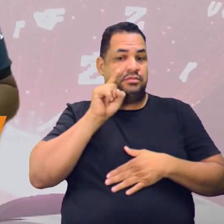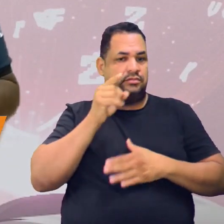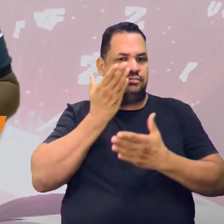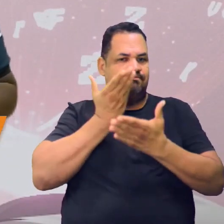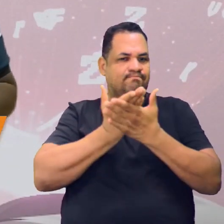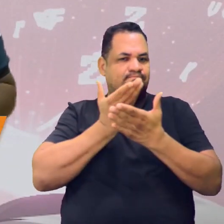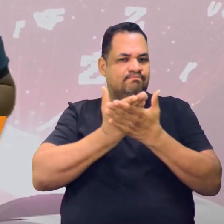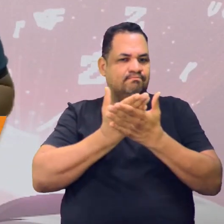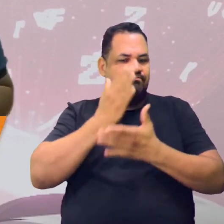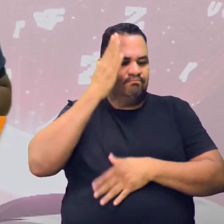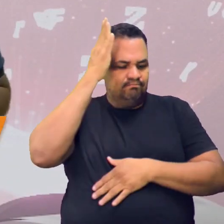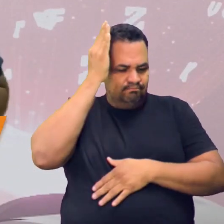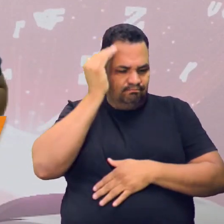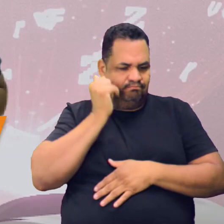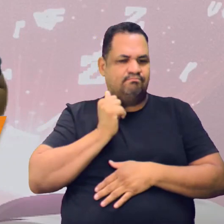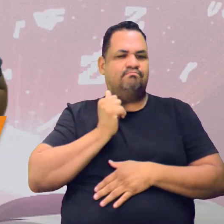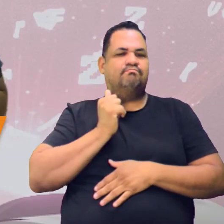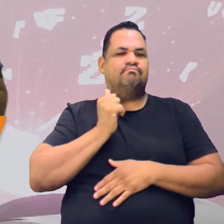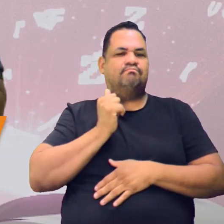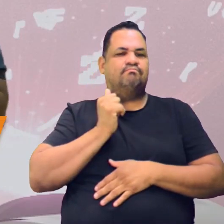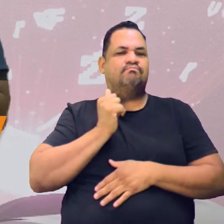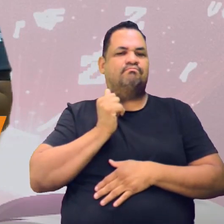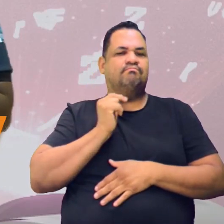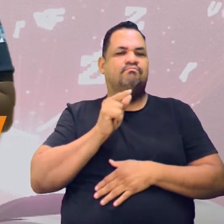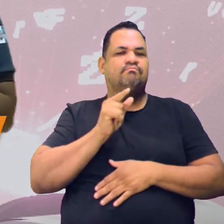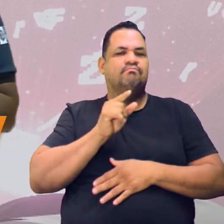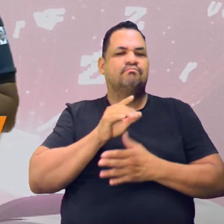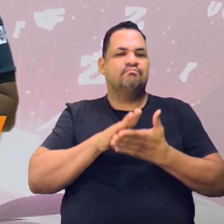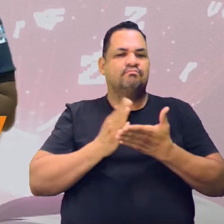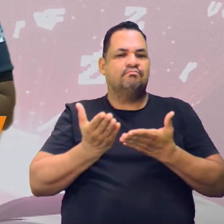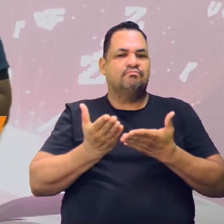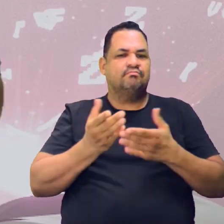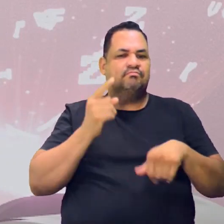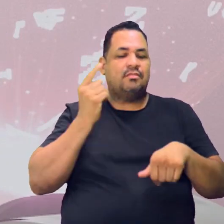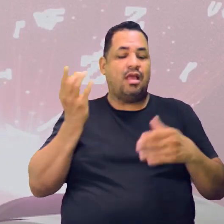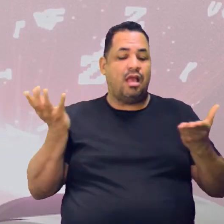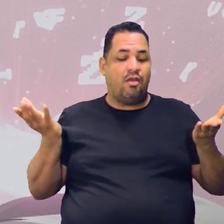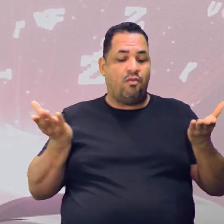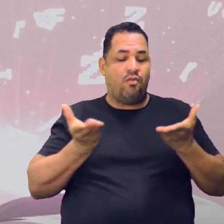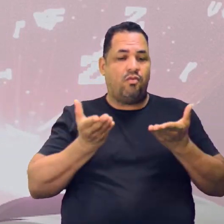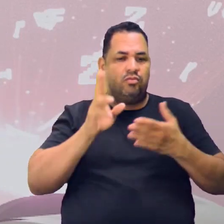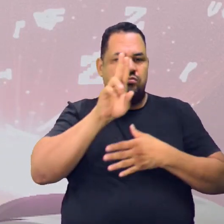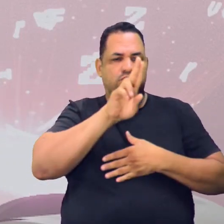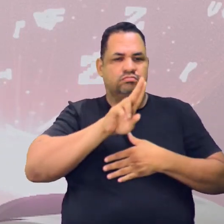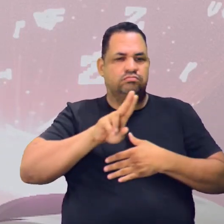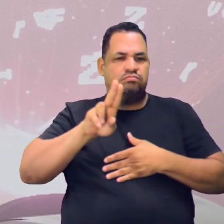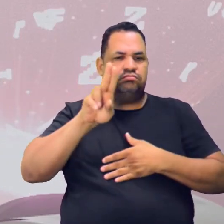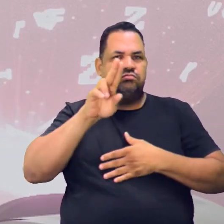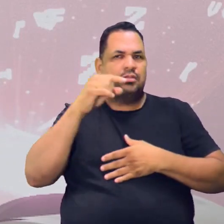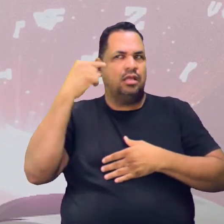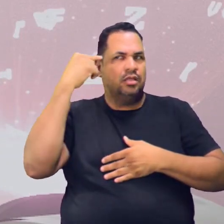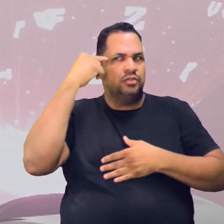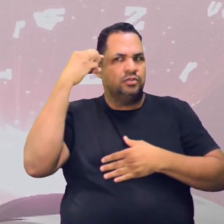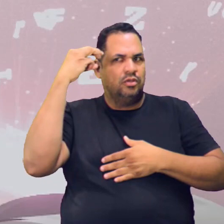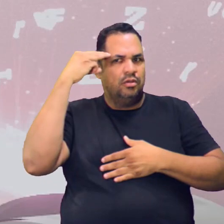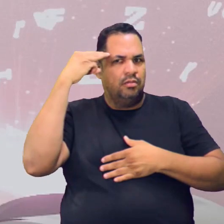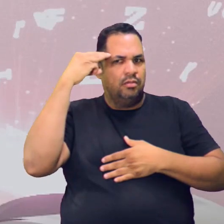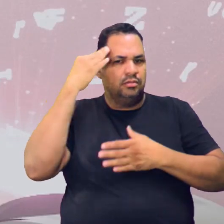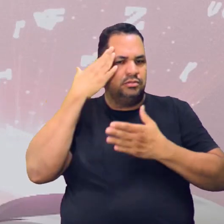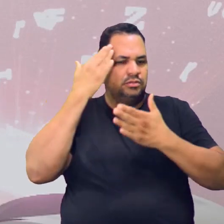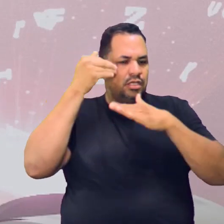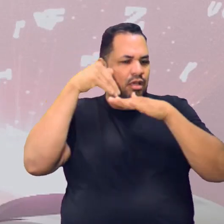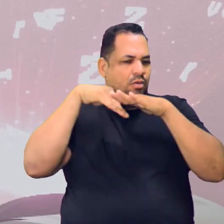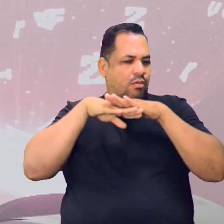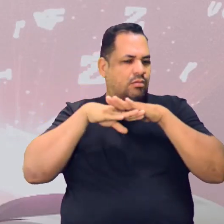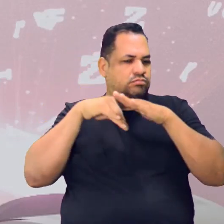estudou. Eu tenho certeza que, ó, agora você vai usar seu HD, porque você já tinha armazenado, agora